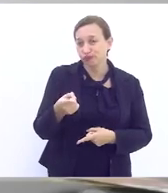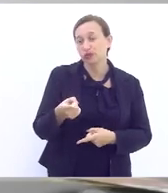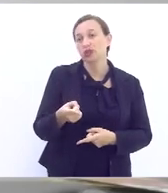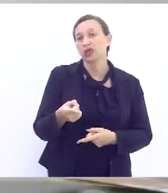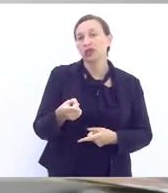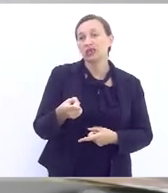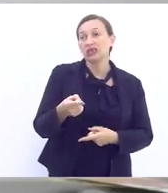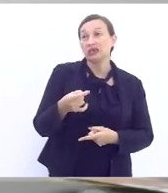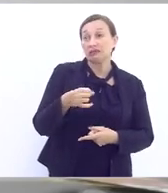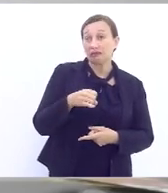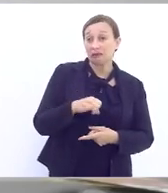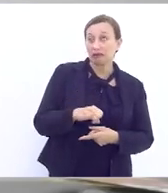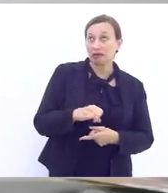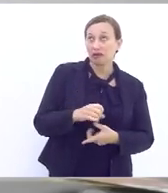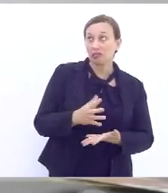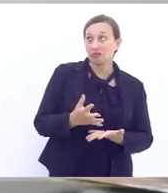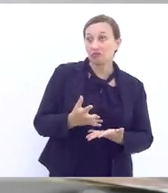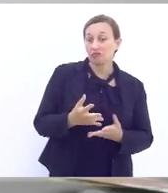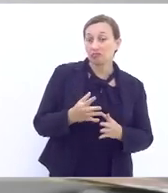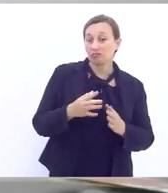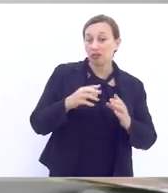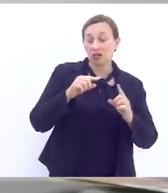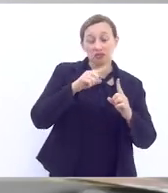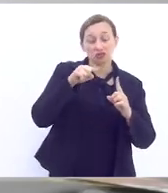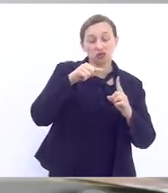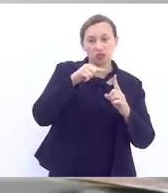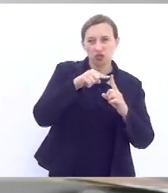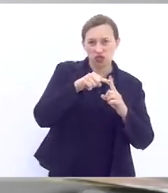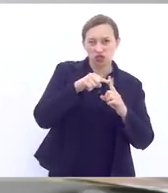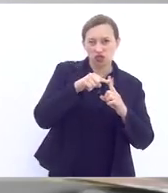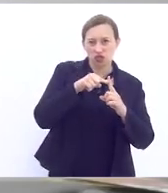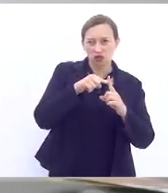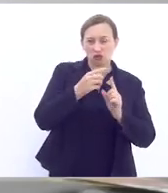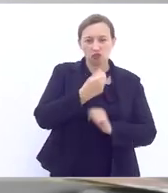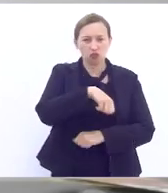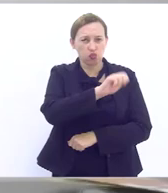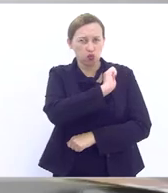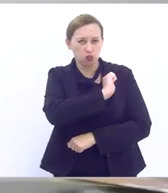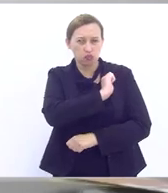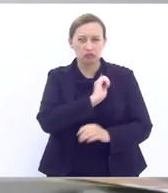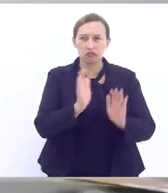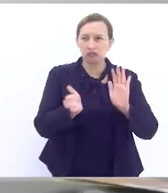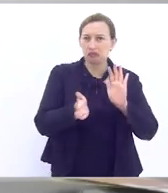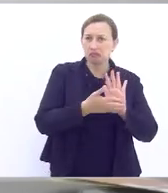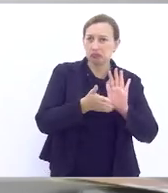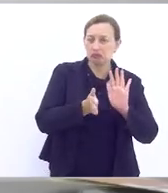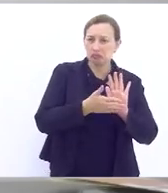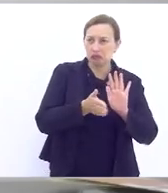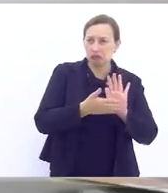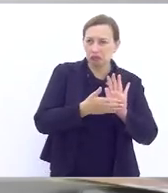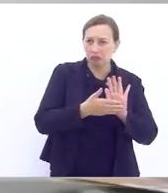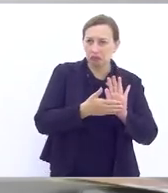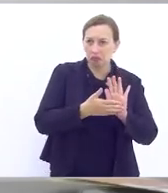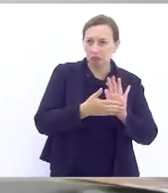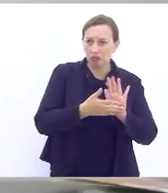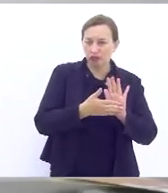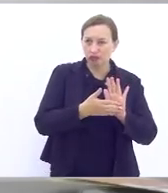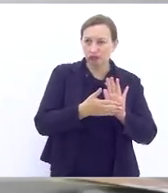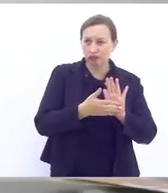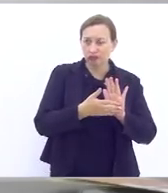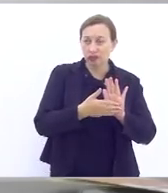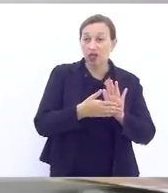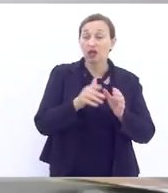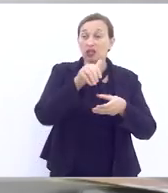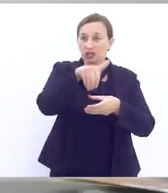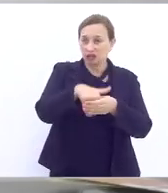que as metas propostas metas fiscais no acabou-se fiscal que está sendo